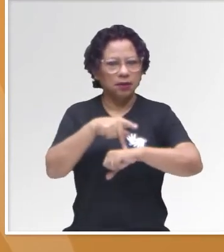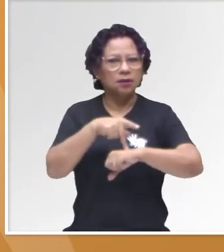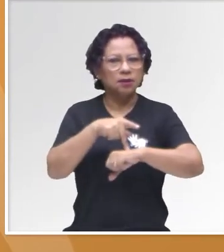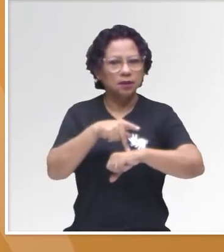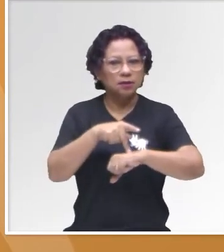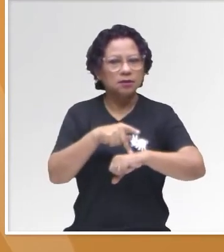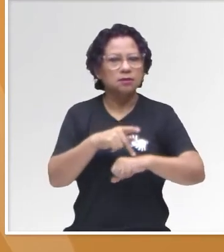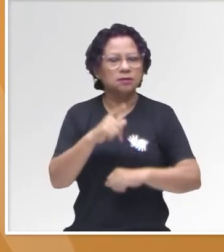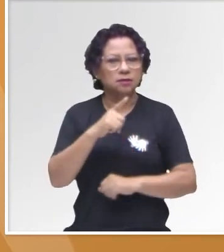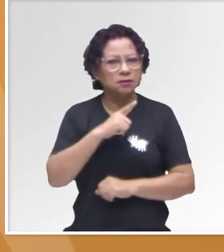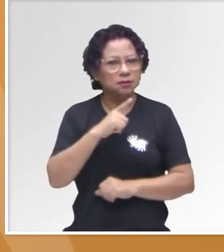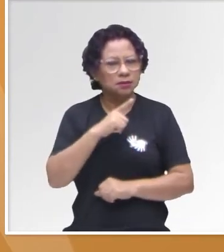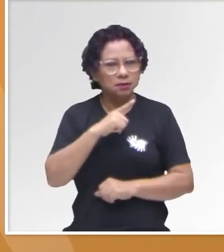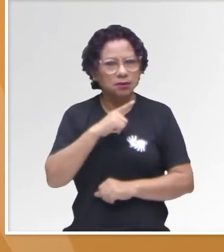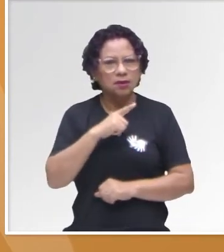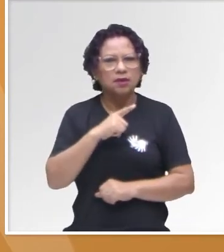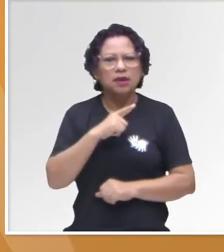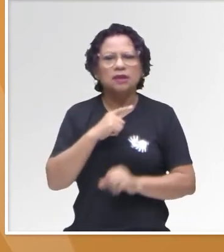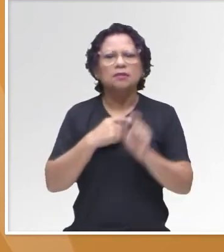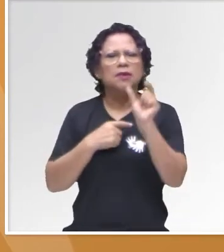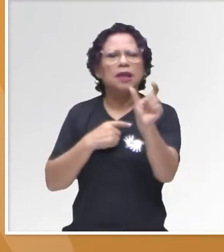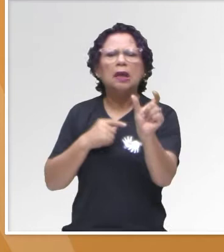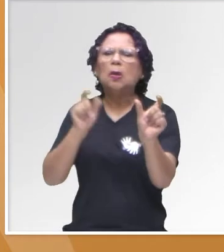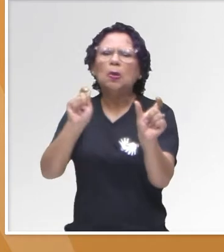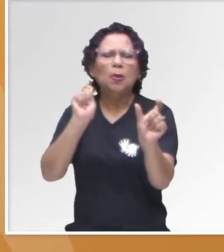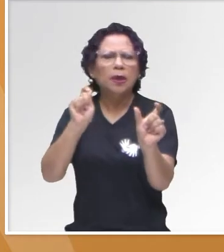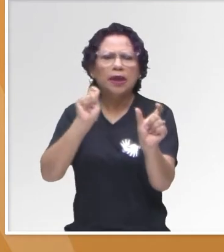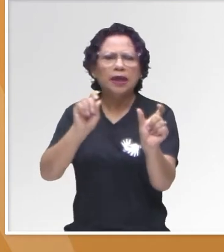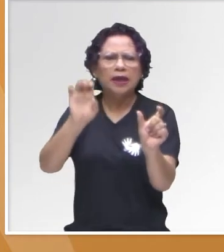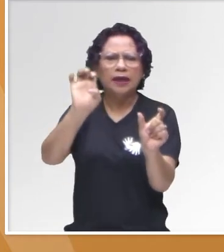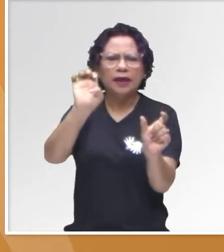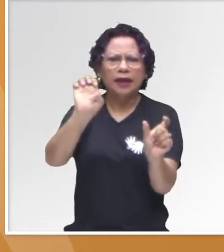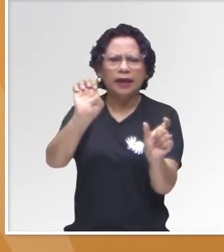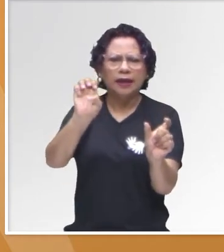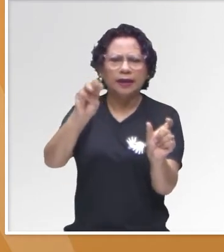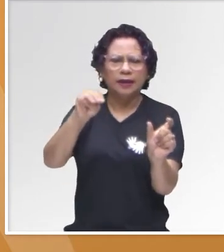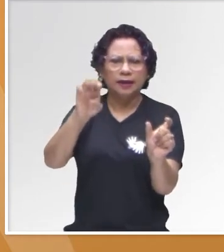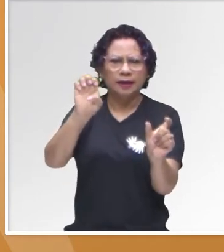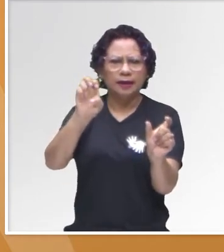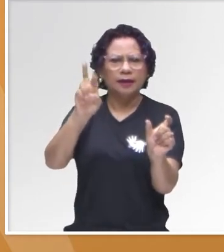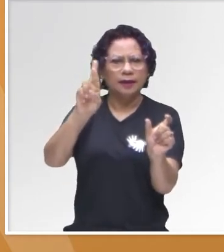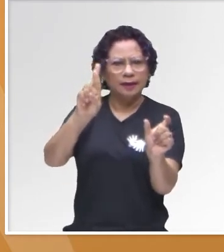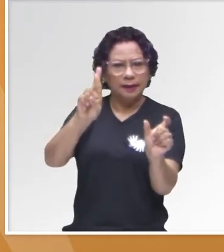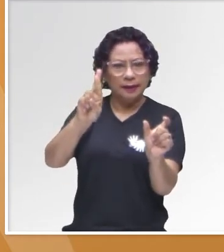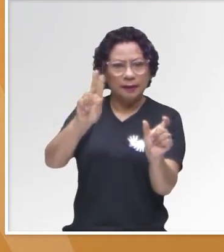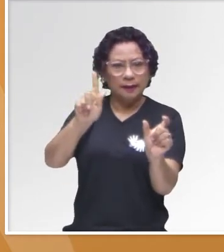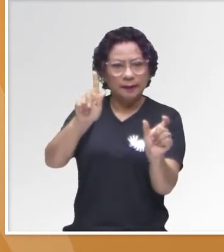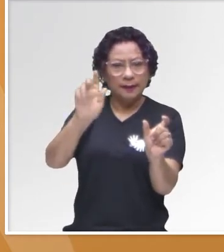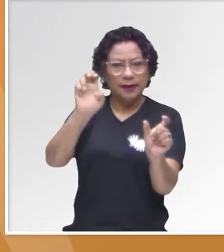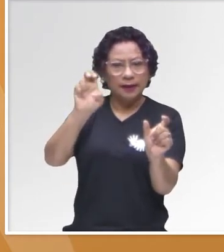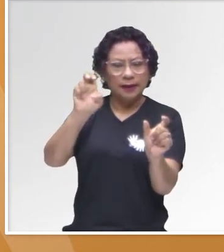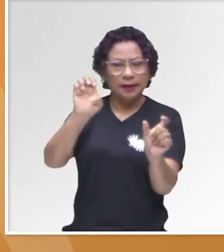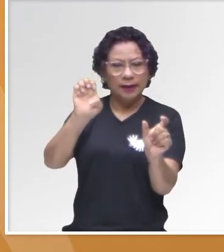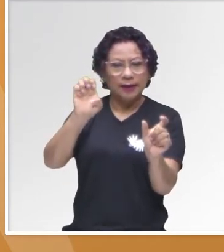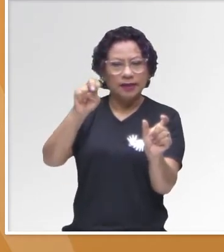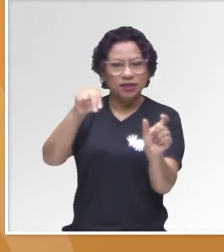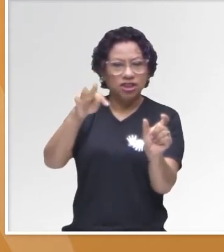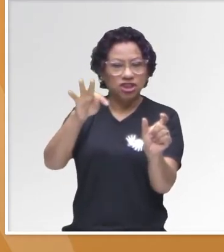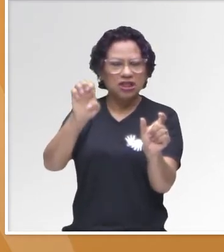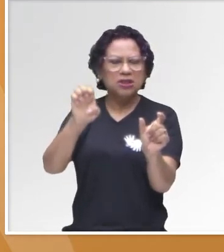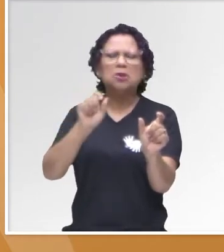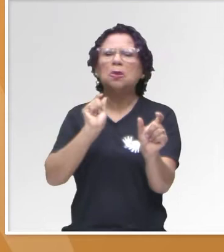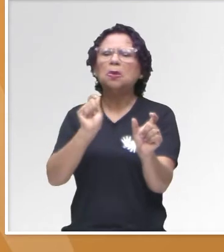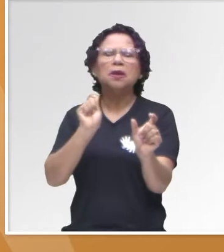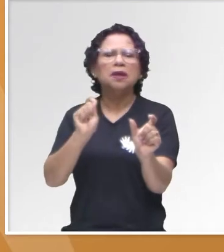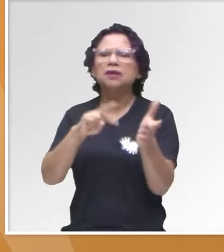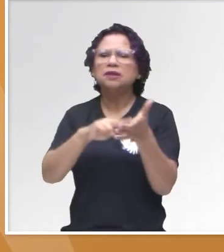são países emergentes, né? Mas o que são países emergentes? Aí a gente tem o conceito, eu vou explicar para vocês o